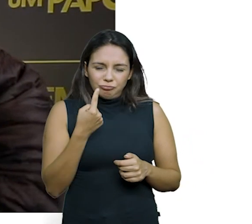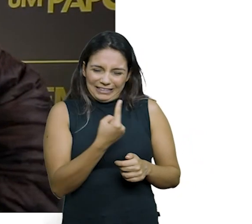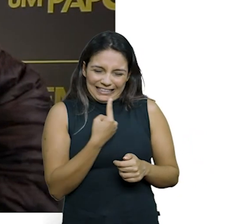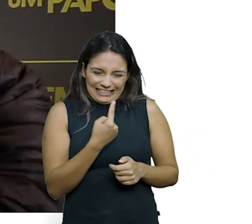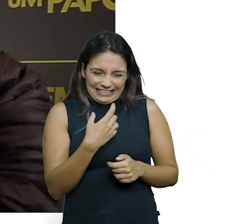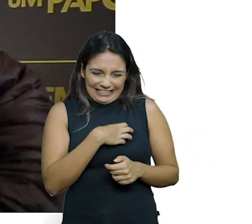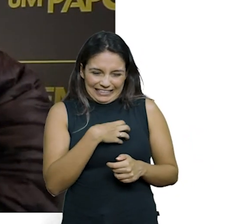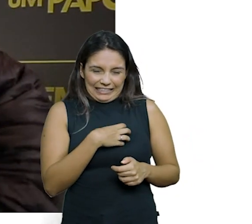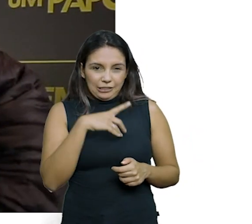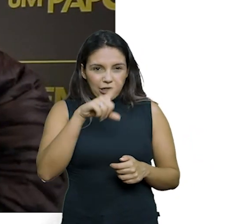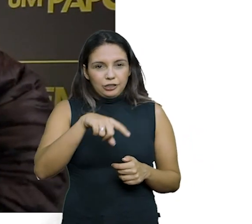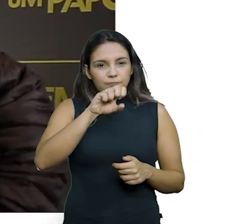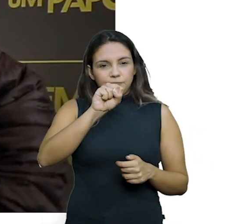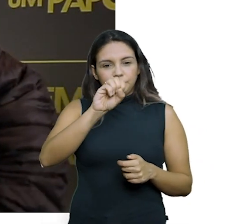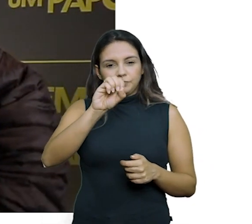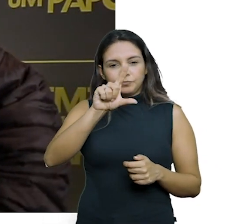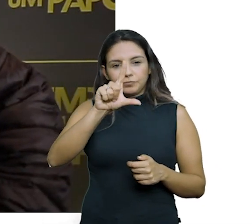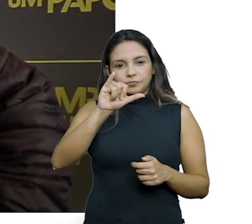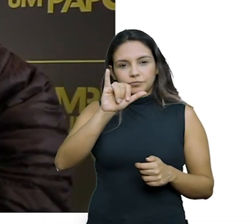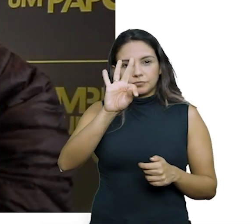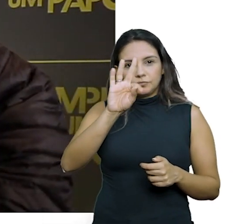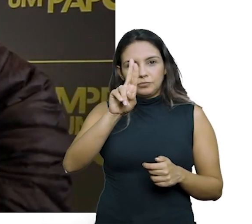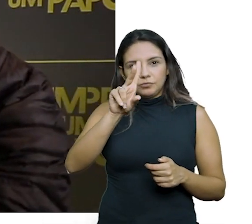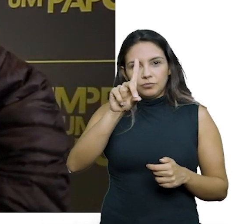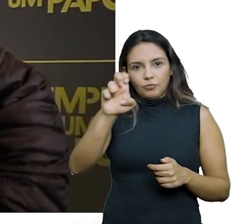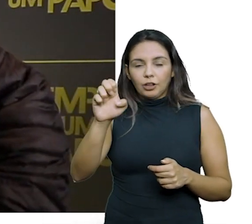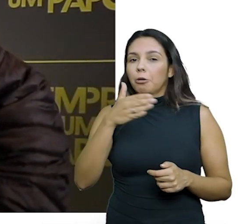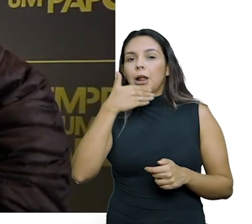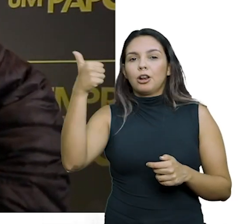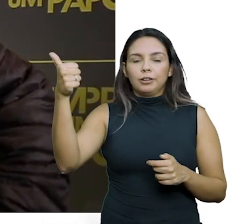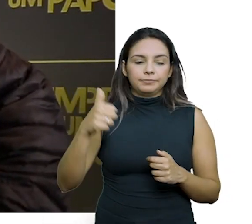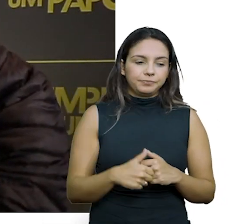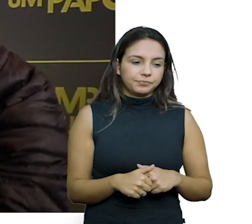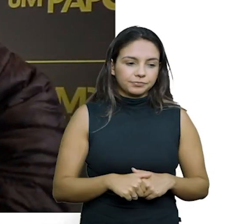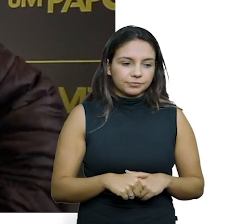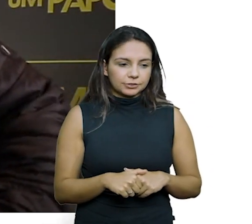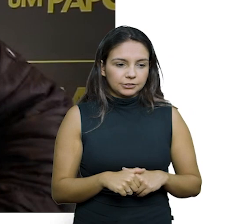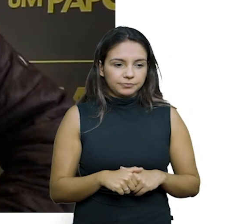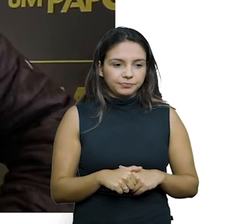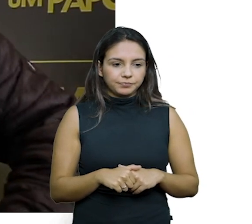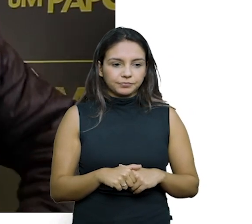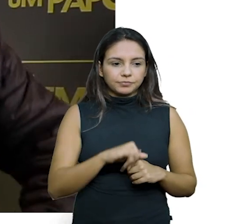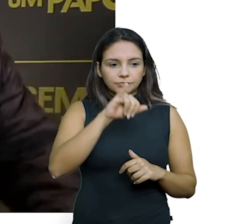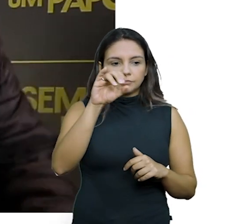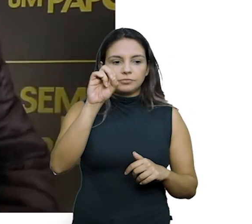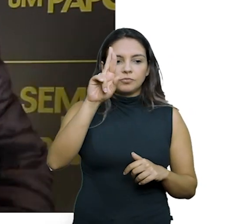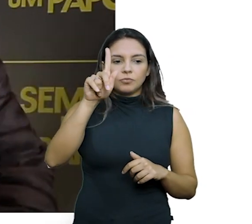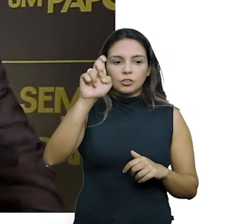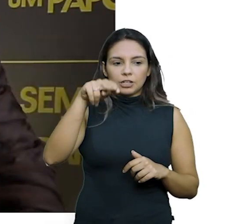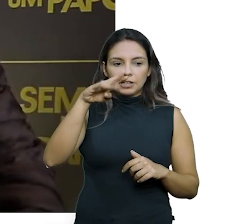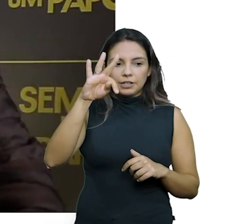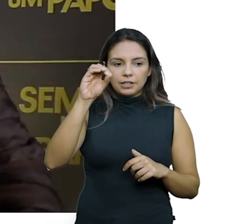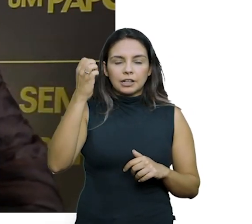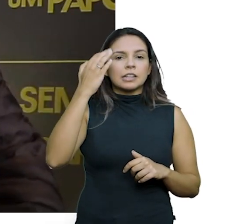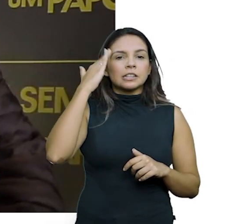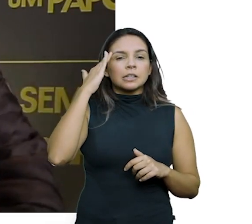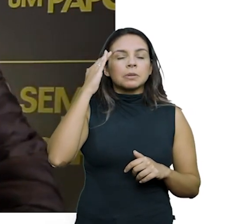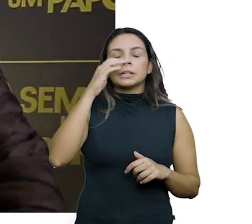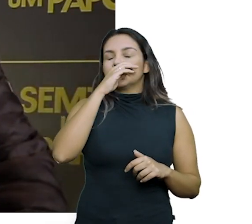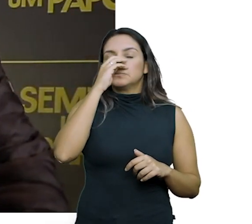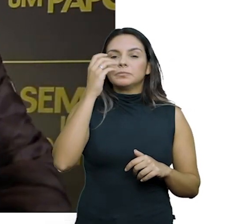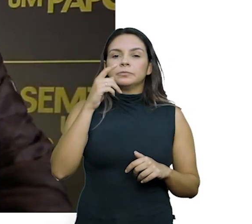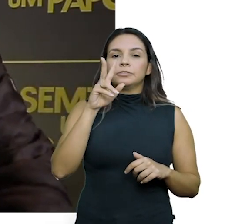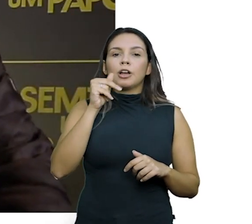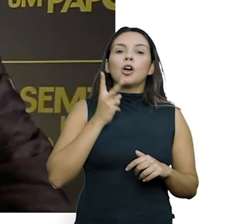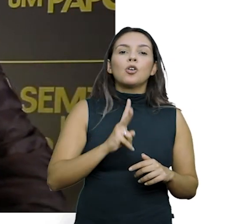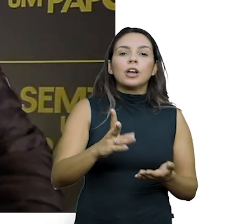sentir, solitude é o melhor. Está registrado, Linha. Jorge Neto, nosso querido Jorge Neto maravilhoso, queria saber da Leila